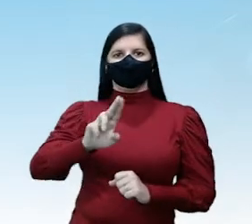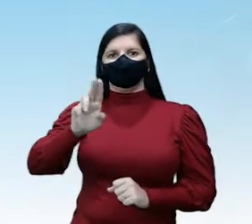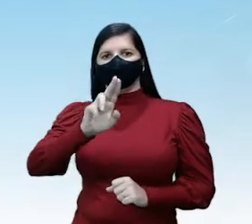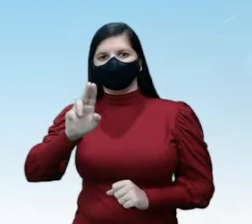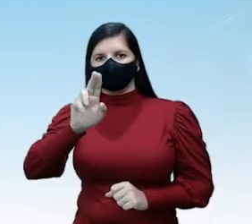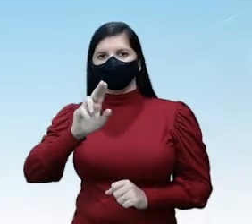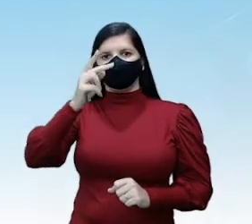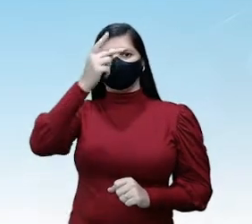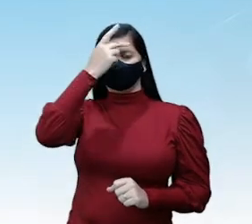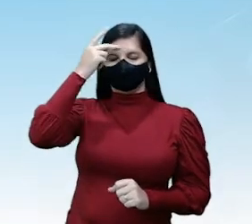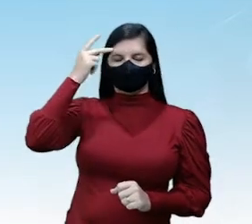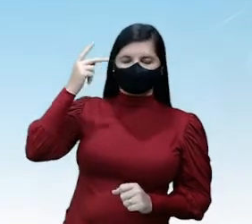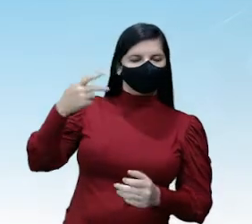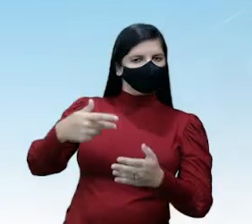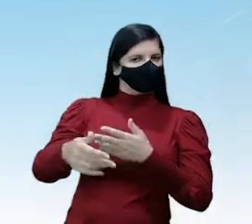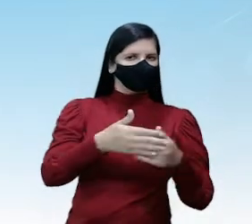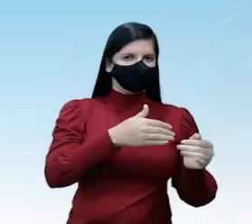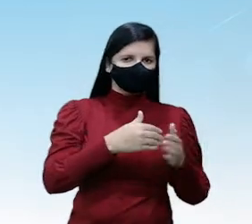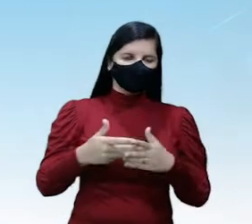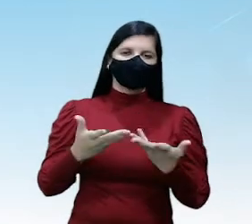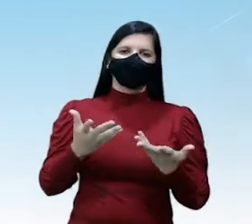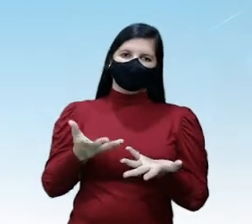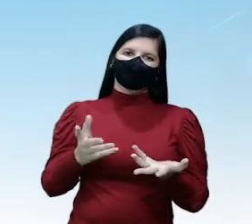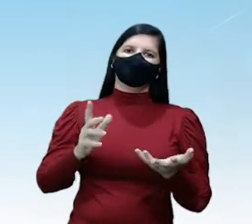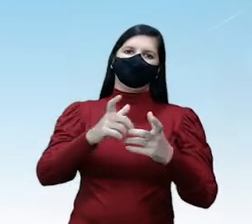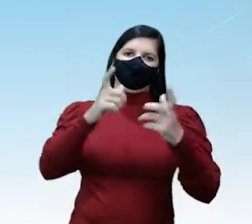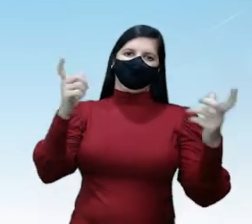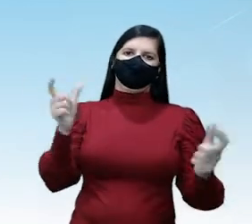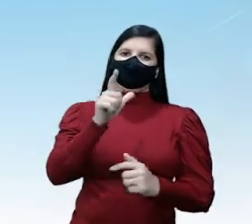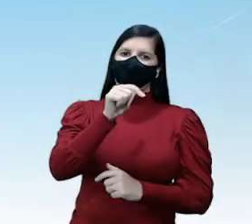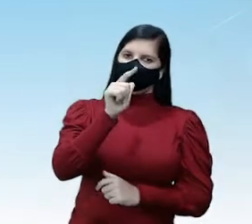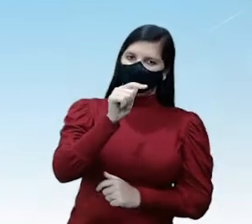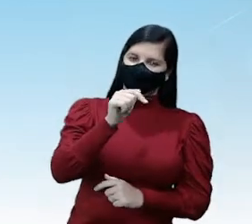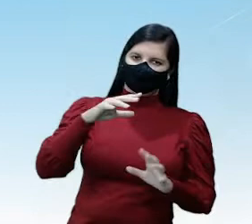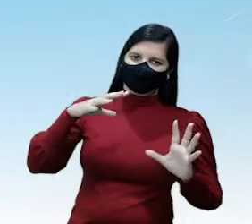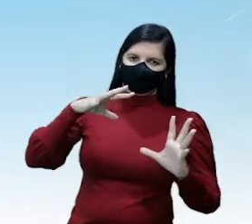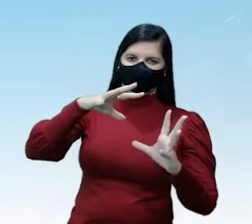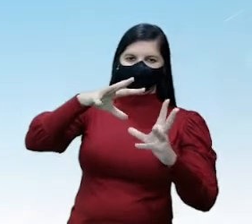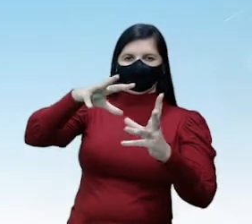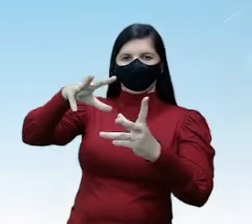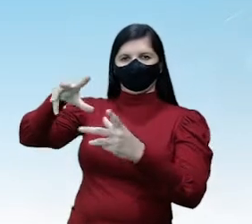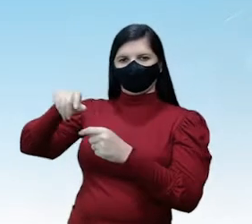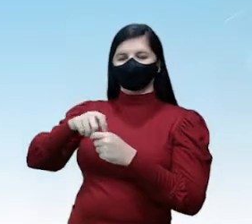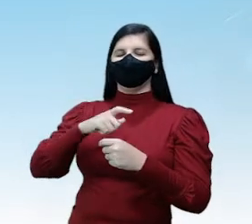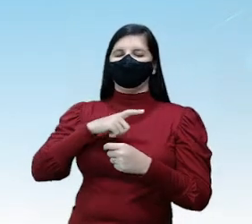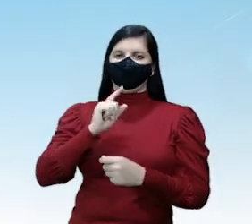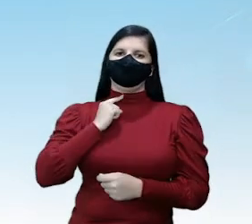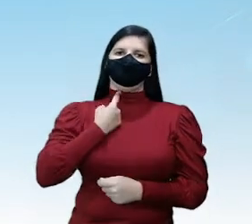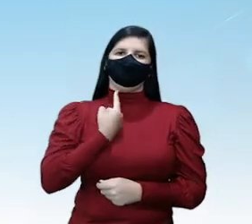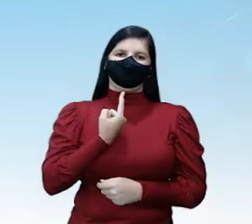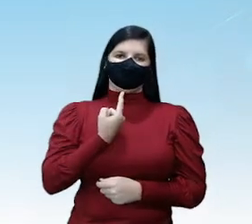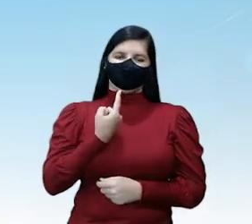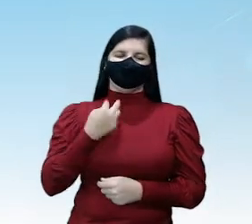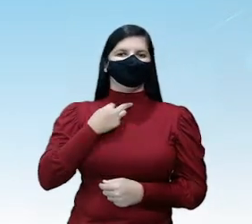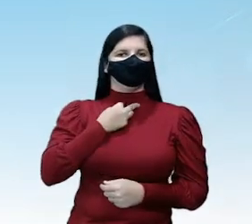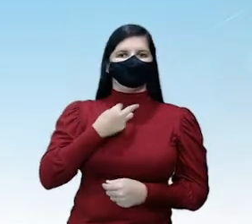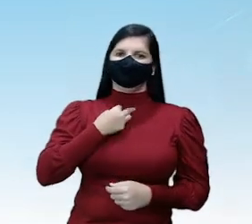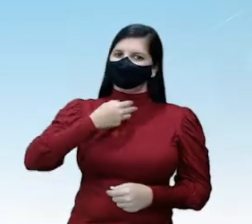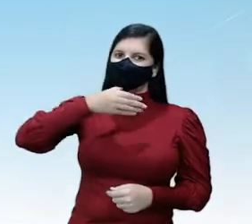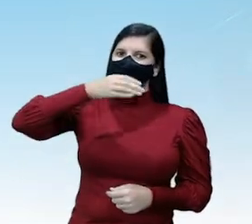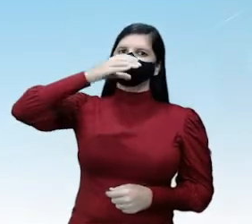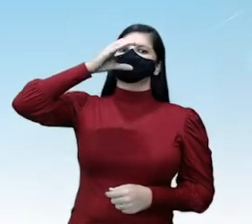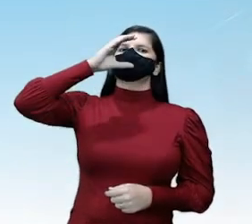ser humano. Infelizmente, a maior parte da água dos continentes ela está contaminada e não pode ser